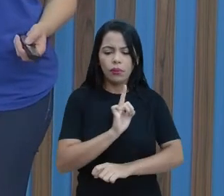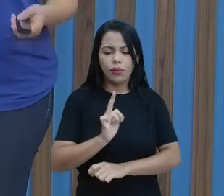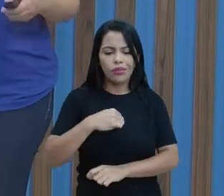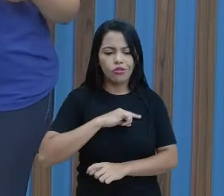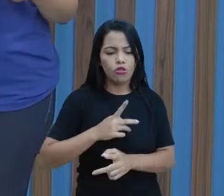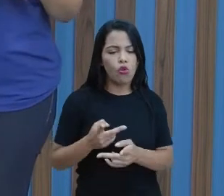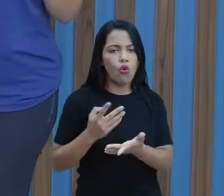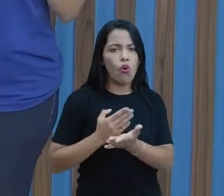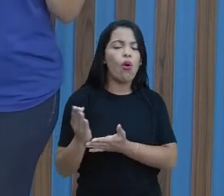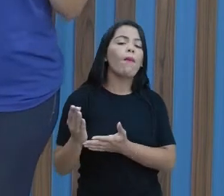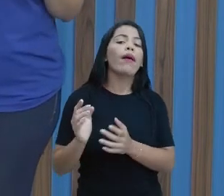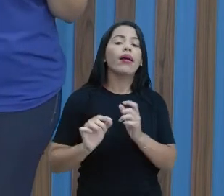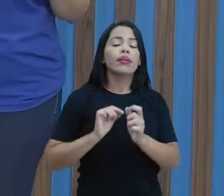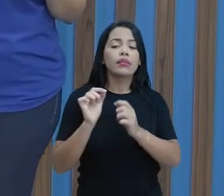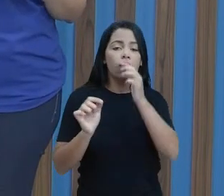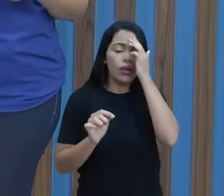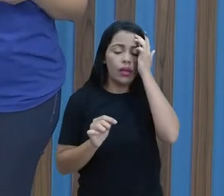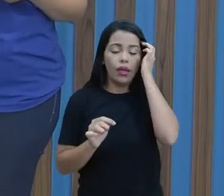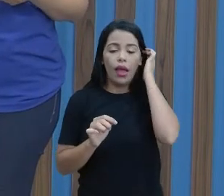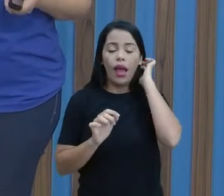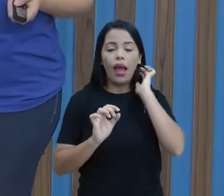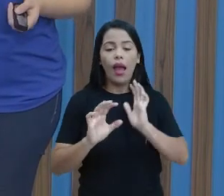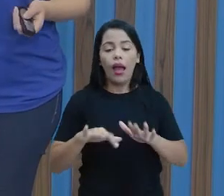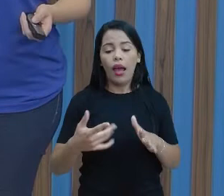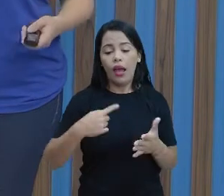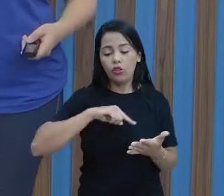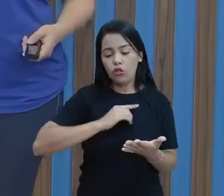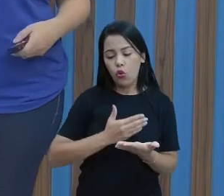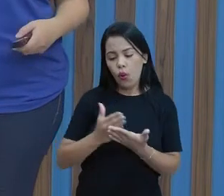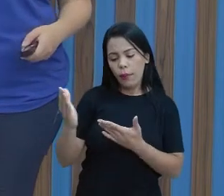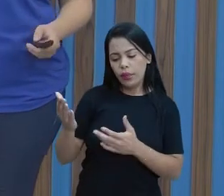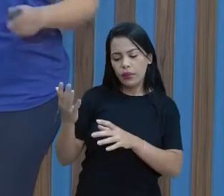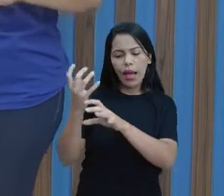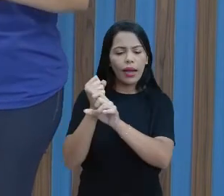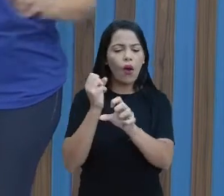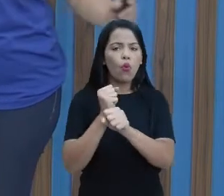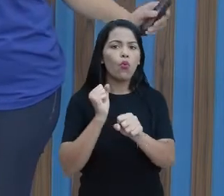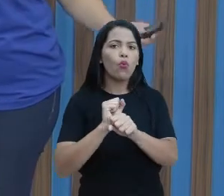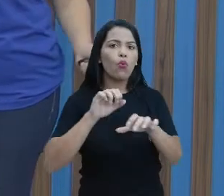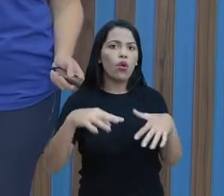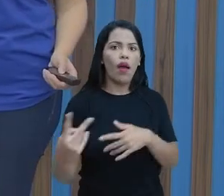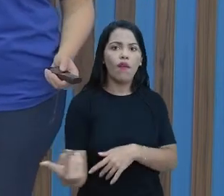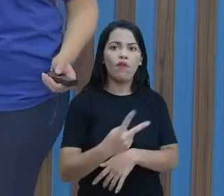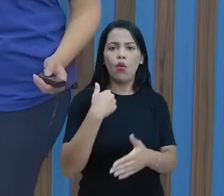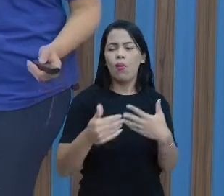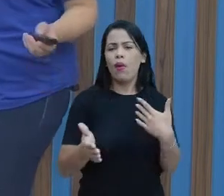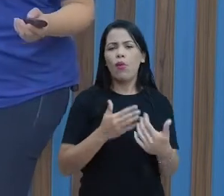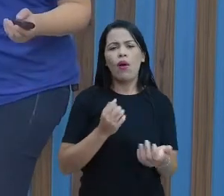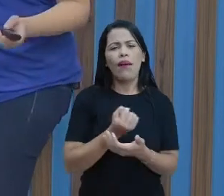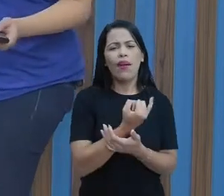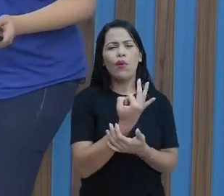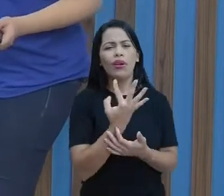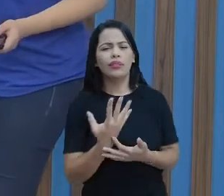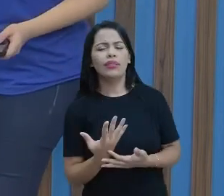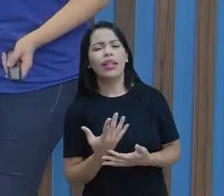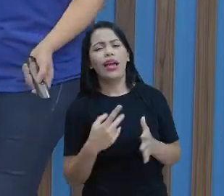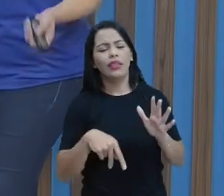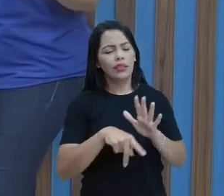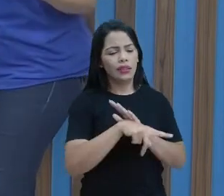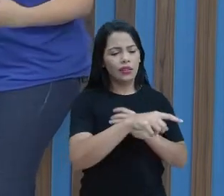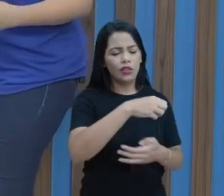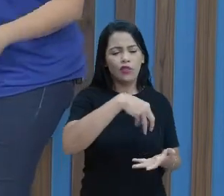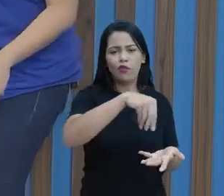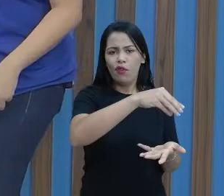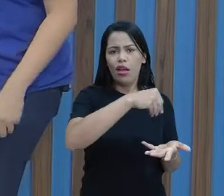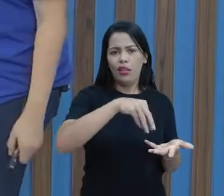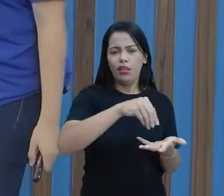escrever qual é a equação, né? Qual é a maneira de calcular esse valor para qualquer quantidade de farinha. Então, vamos perceber aqui uma